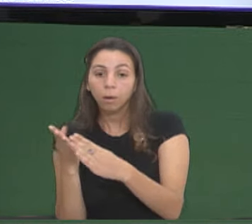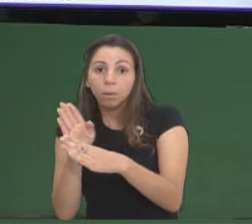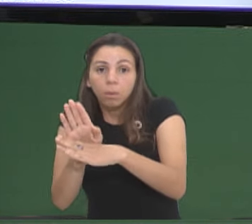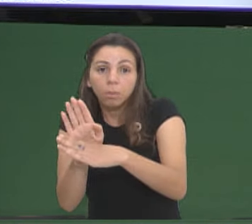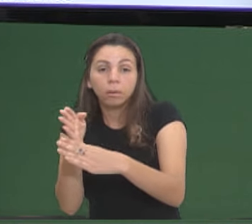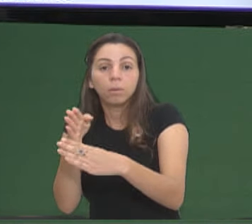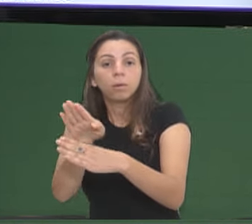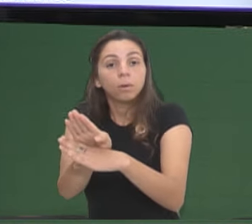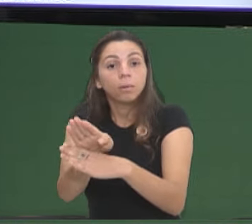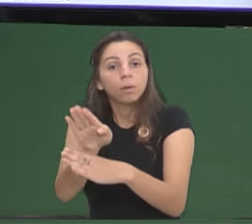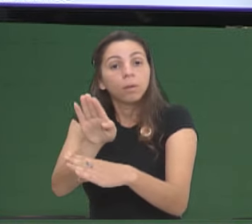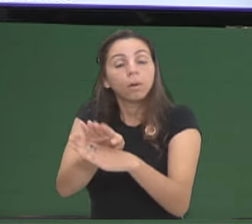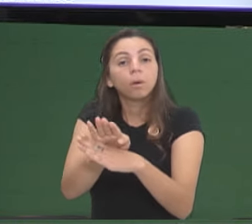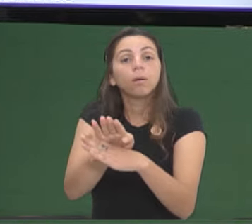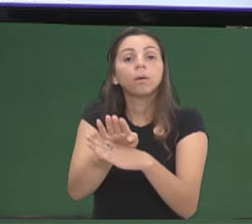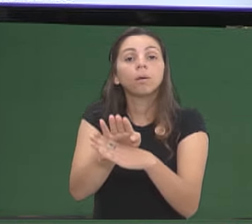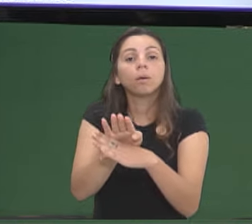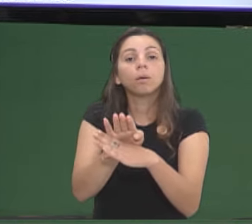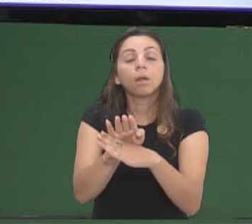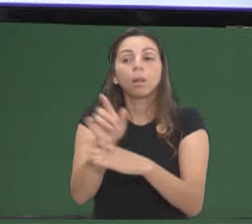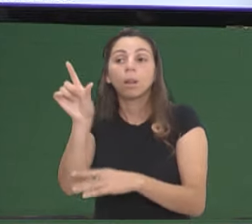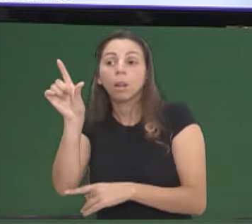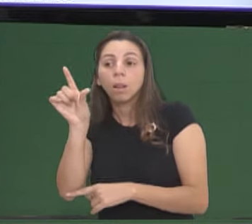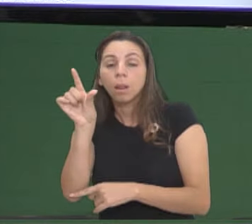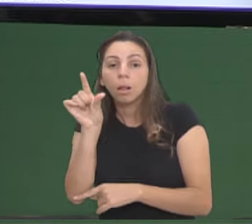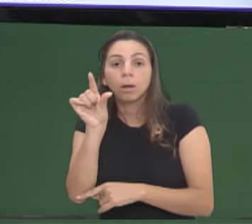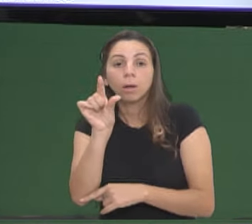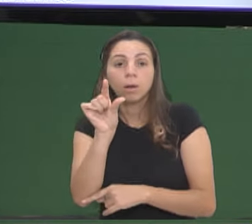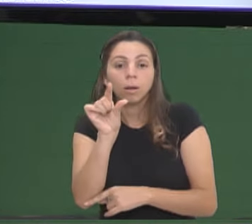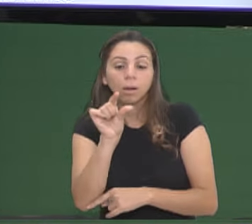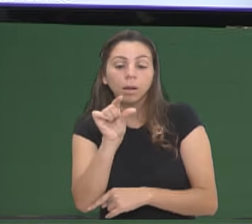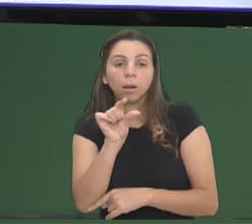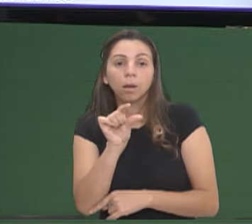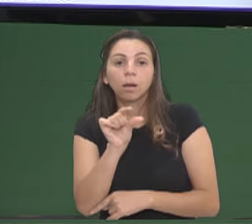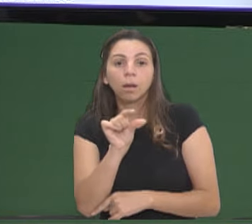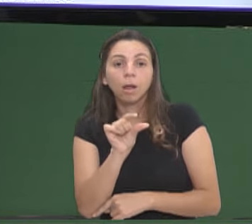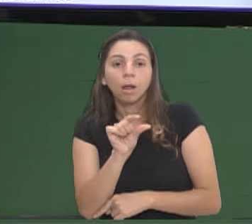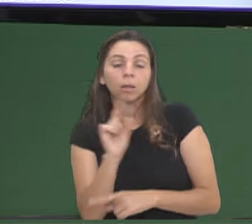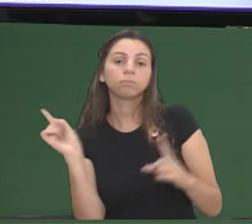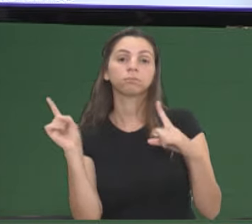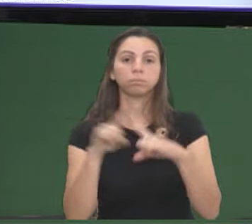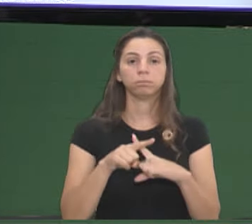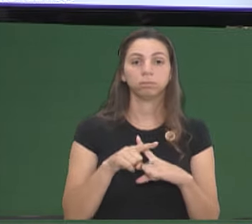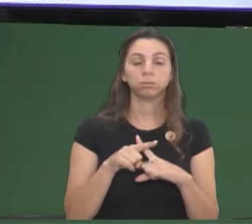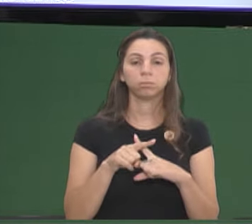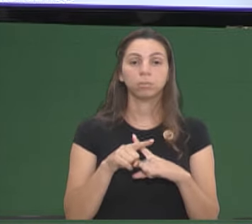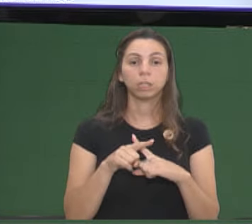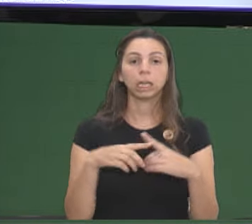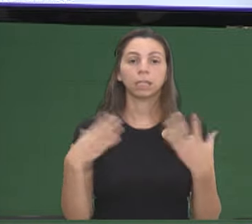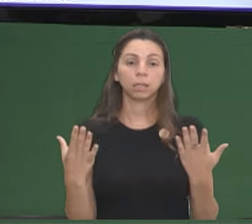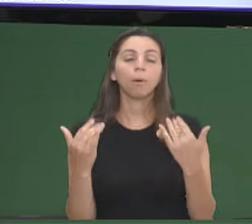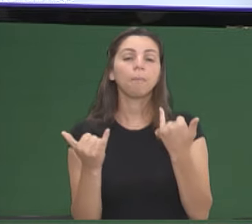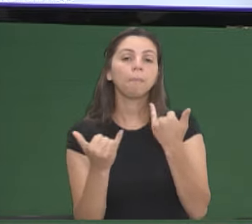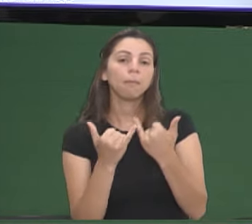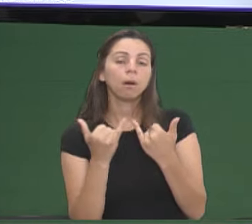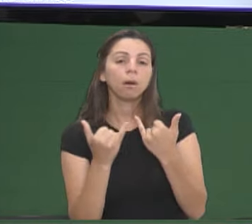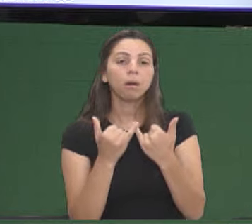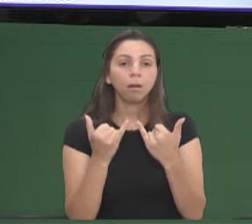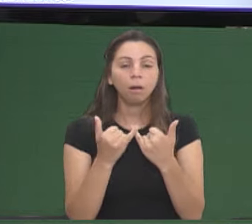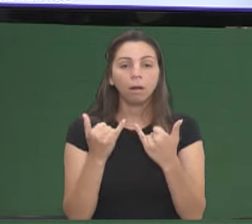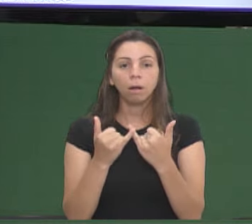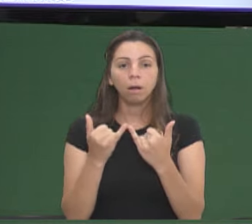certo? Favorecendo a diminuição gradativa da competição. Então, eles simulam, né, momentos